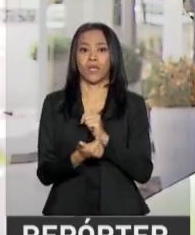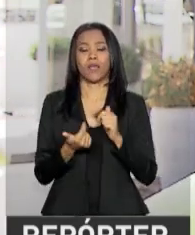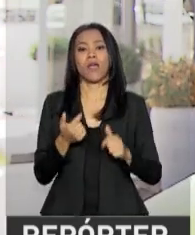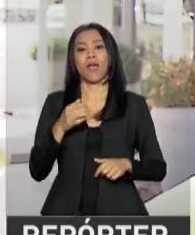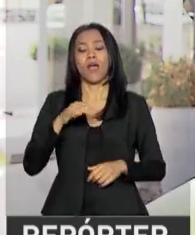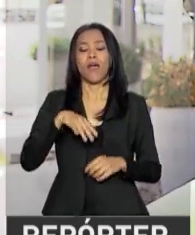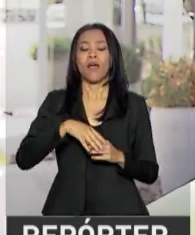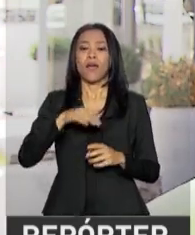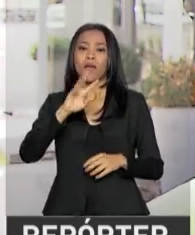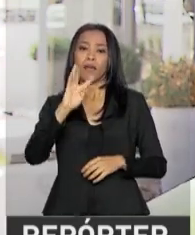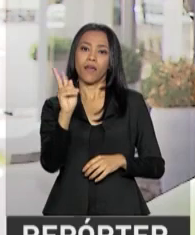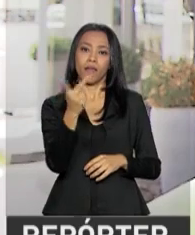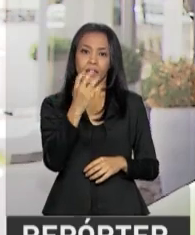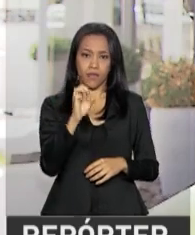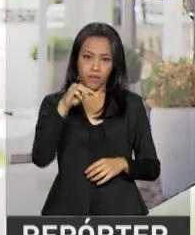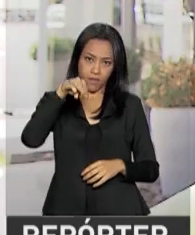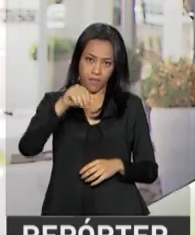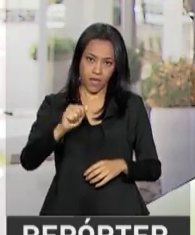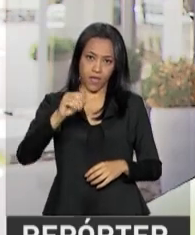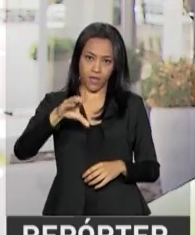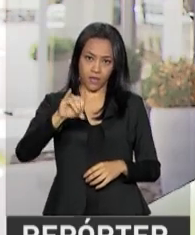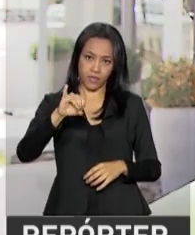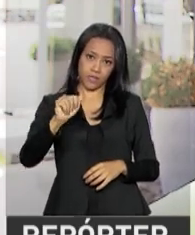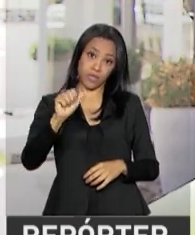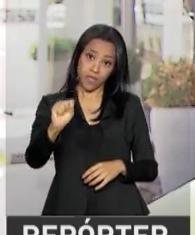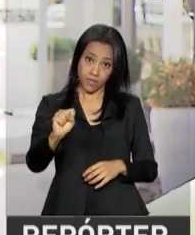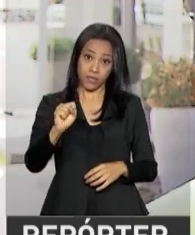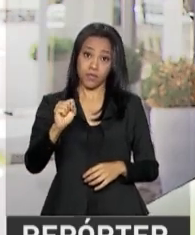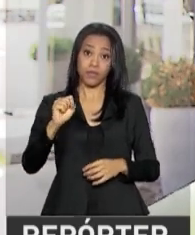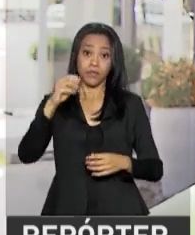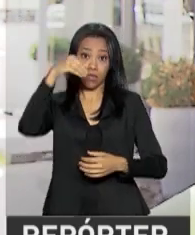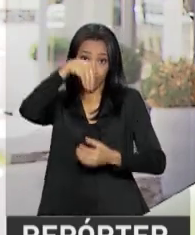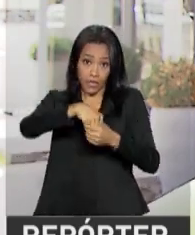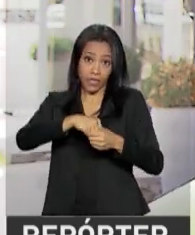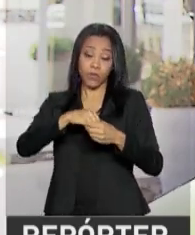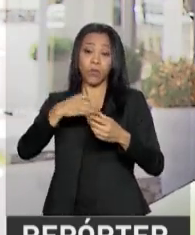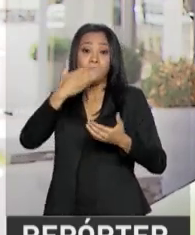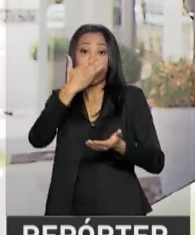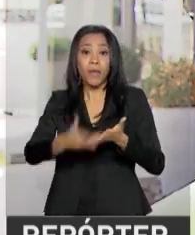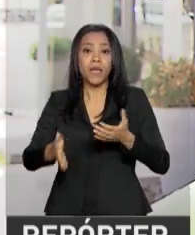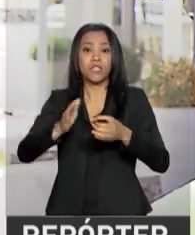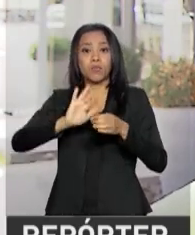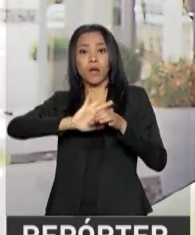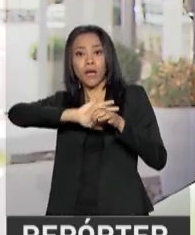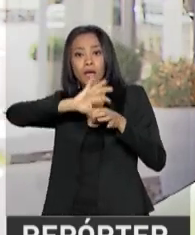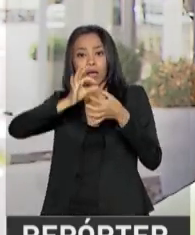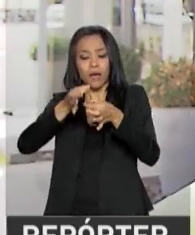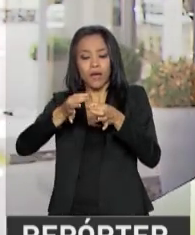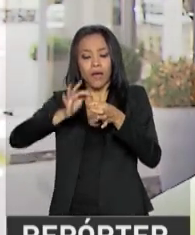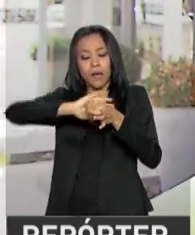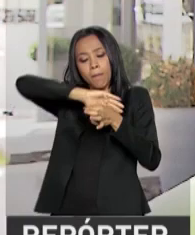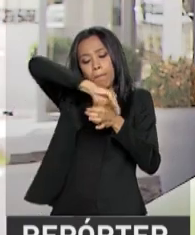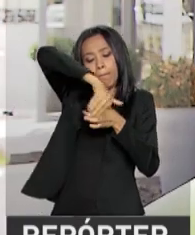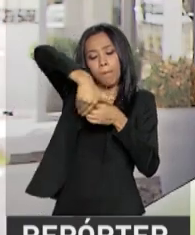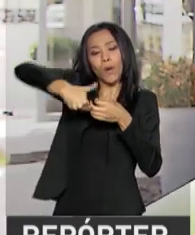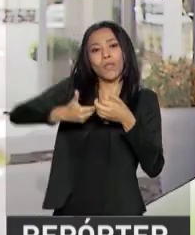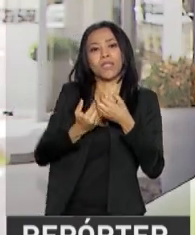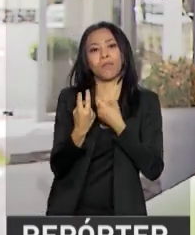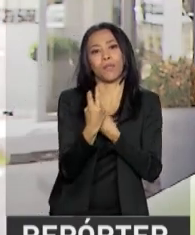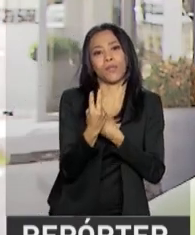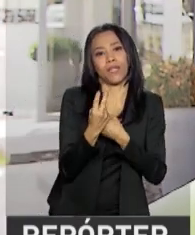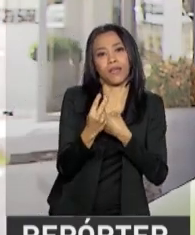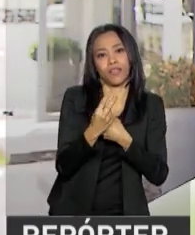uma doença auto imune mas sim uma doença em que só em massa perde uma capinha protetora sim basicamente isso aqui é o